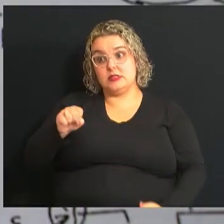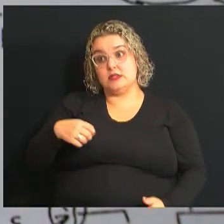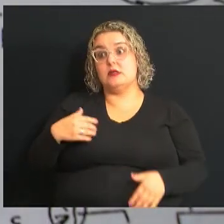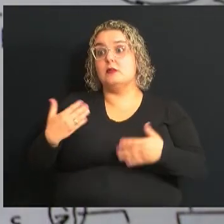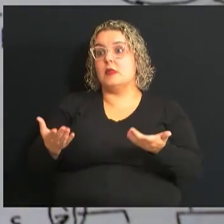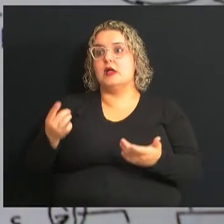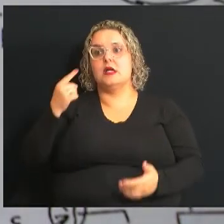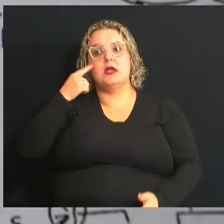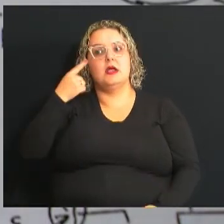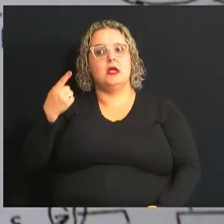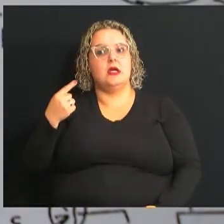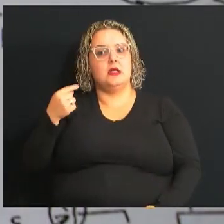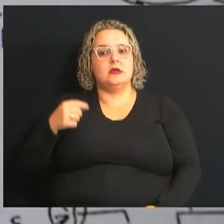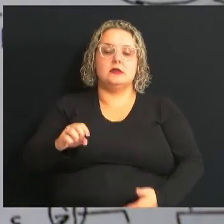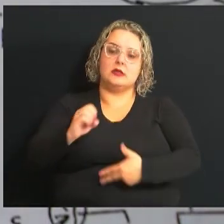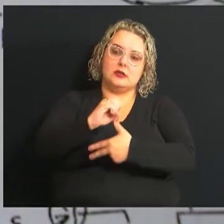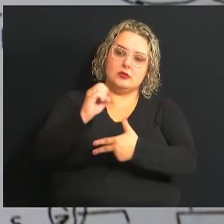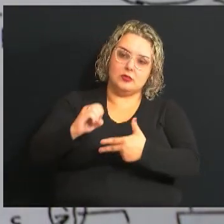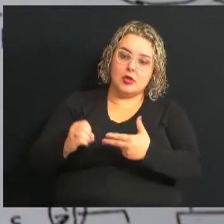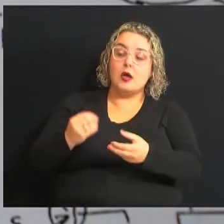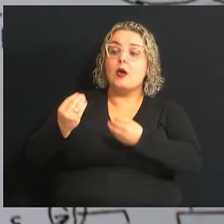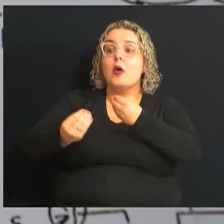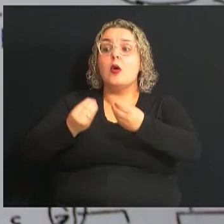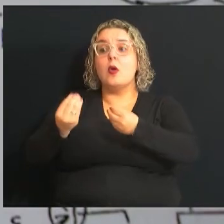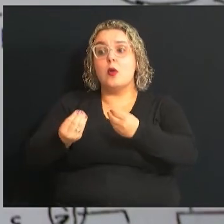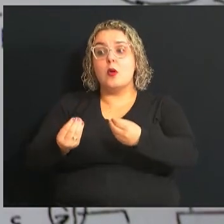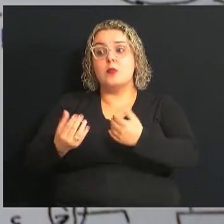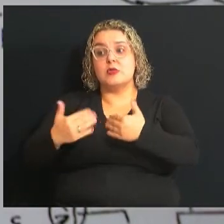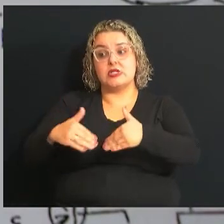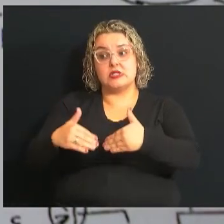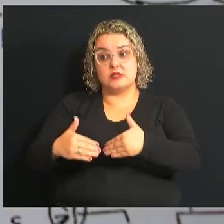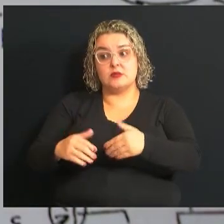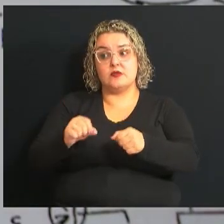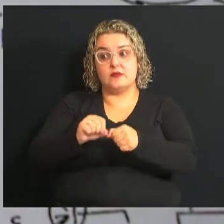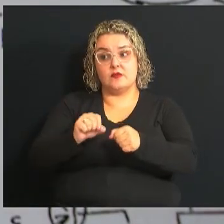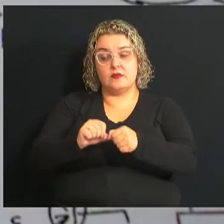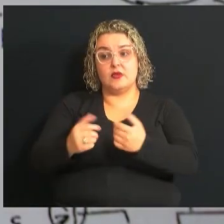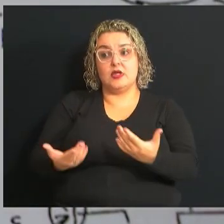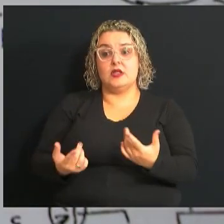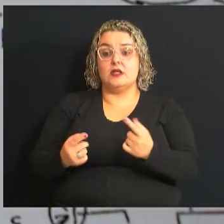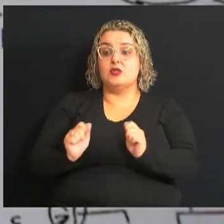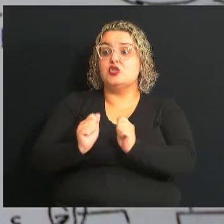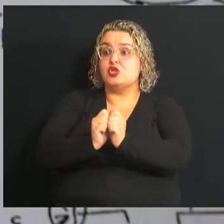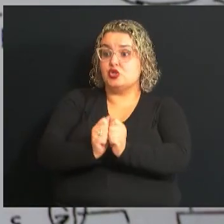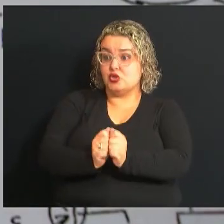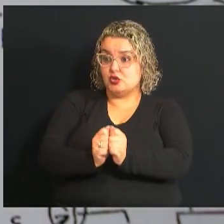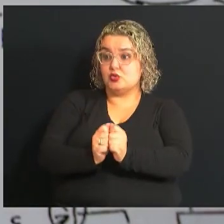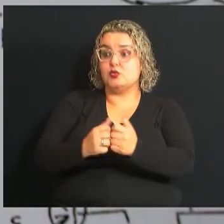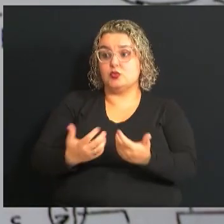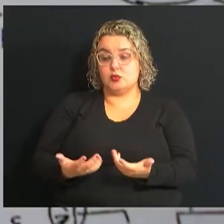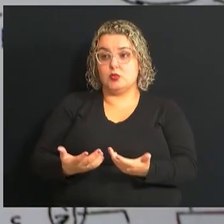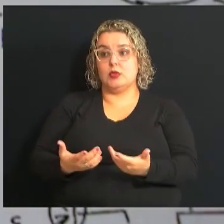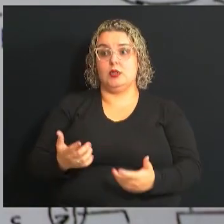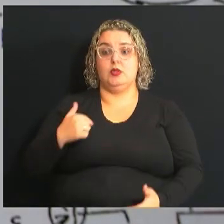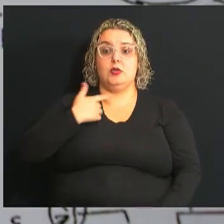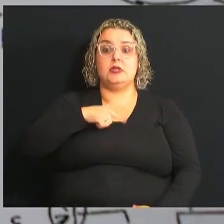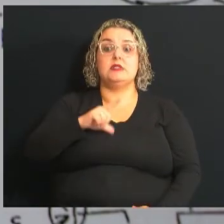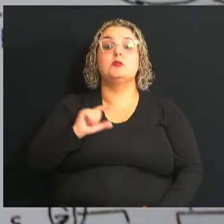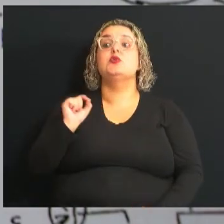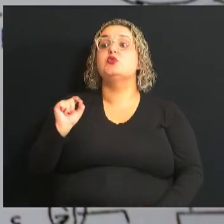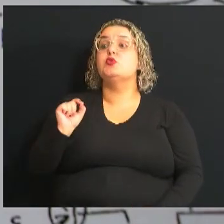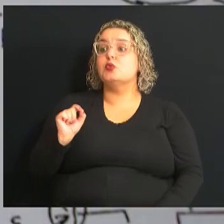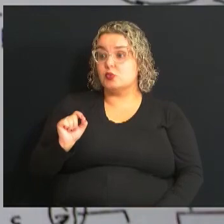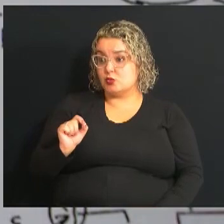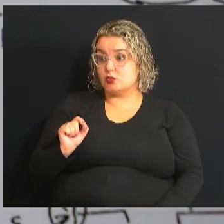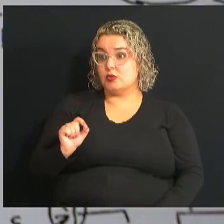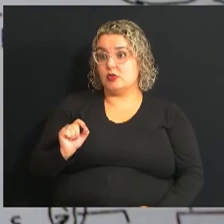do Enem é como essas provas são feitas de forma concomitante, a gente tem o quê? Tem uma situação de